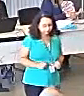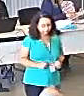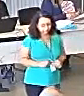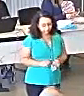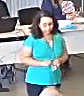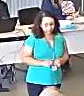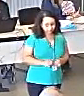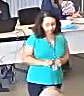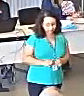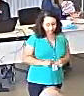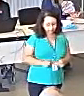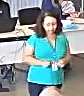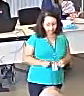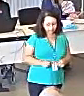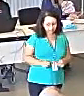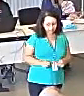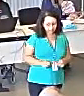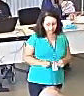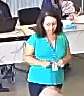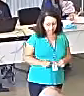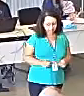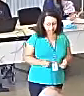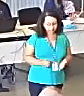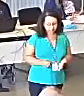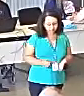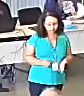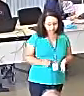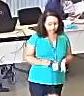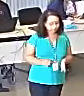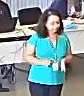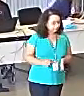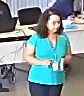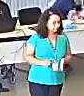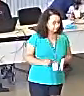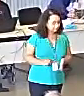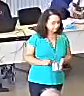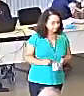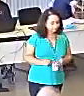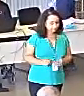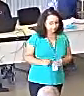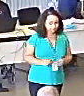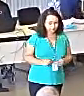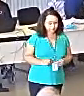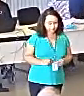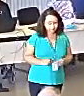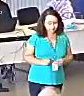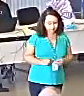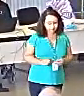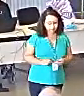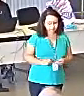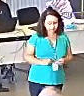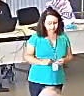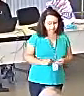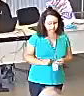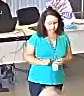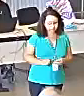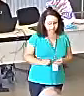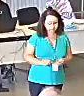deficientes físicos de Betim Edson Rezende Moraes tá à minha esquerda vereador